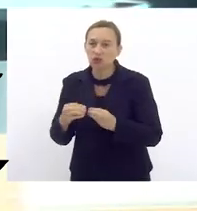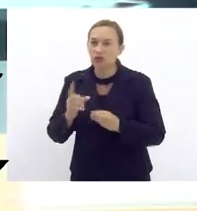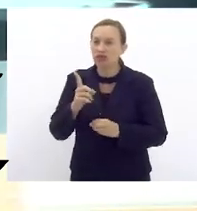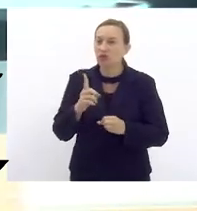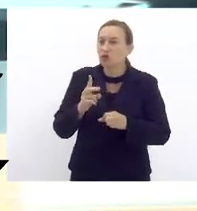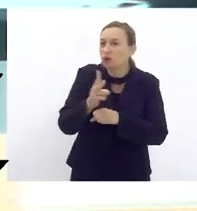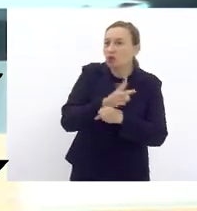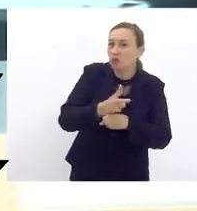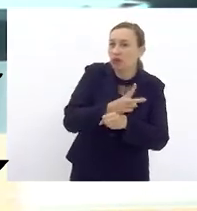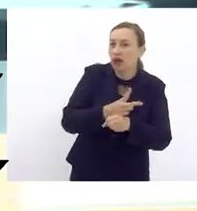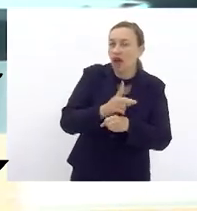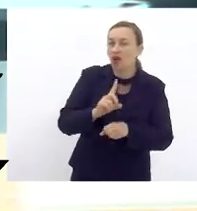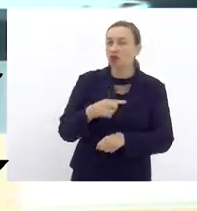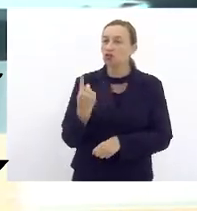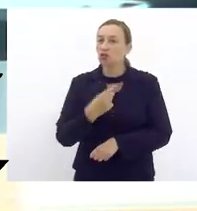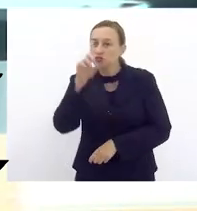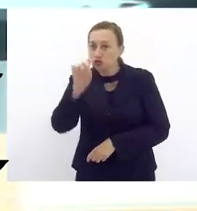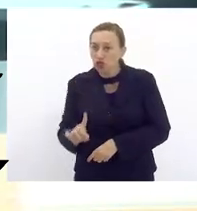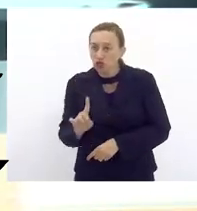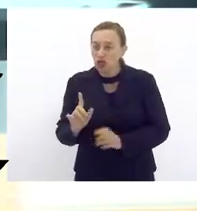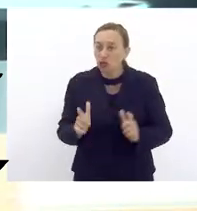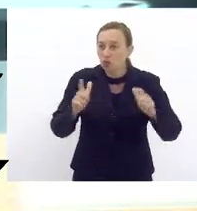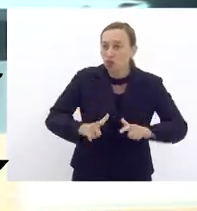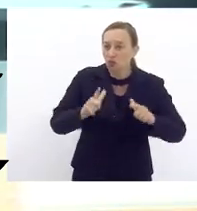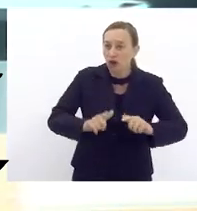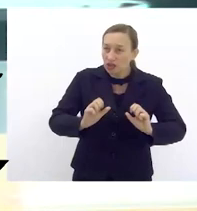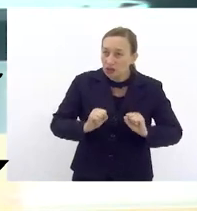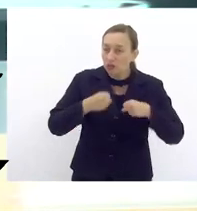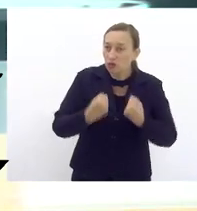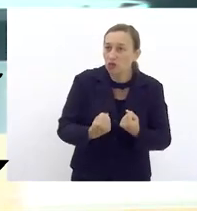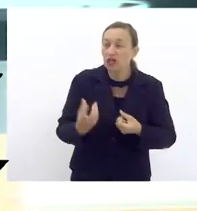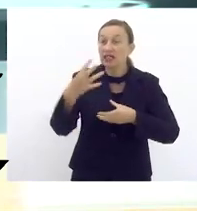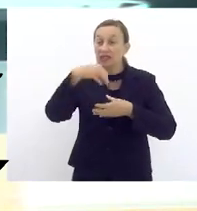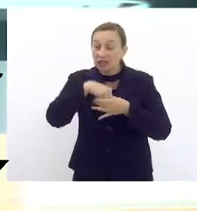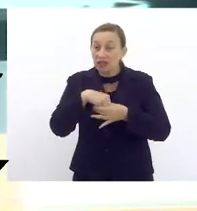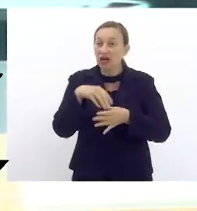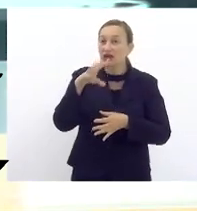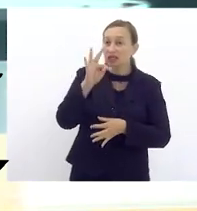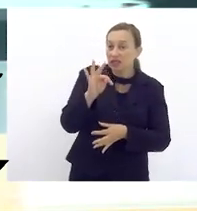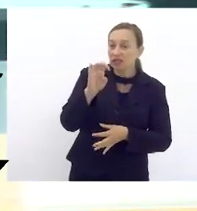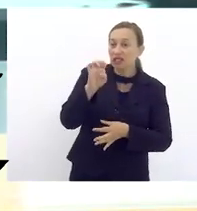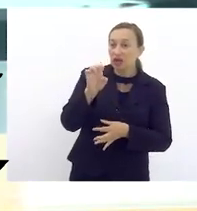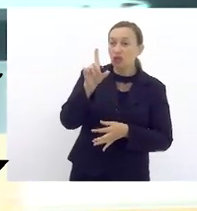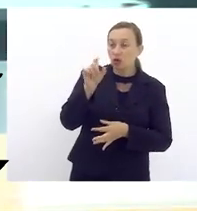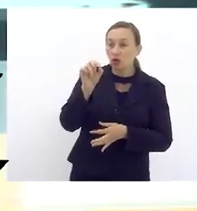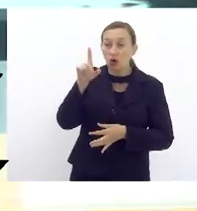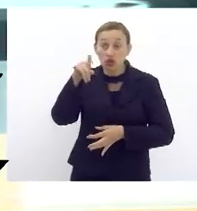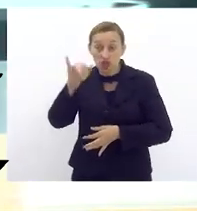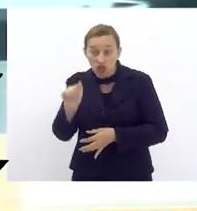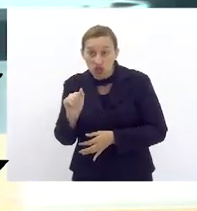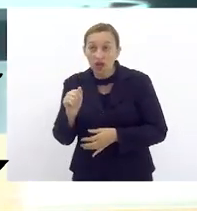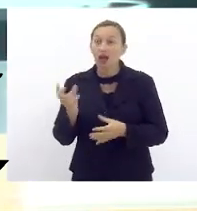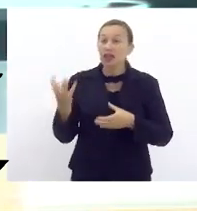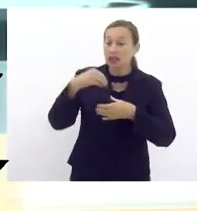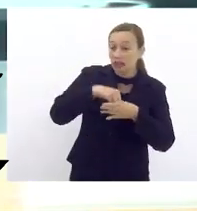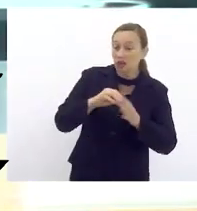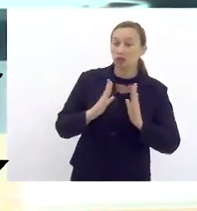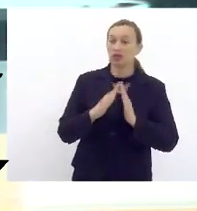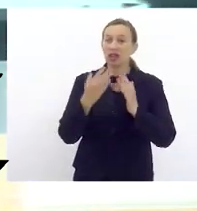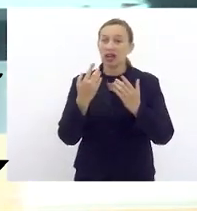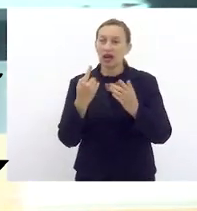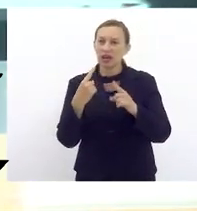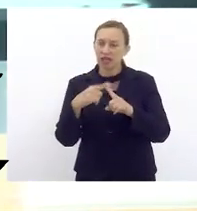Negritude não reivindicar os espaços de poder dentro da teologia dentro das igrejas não reivindicar